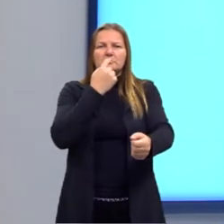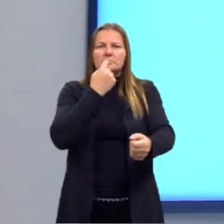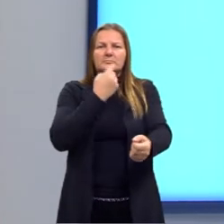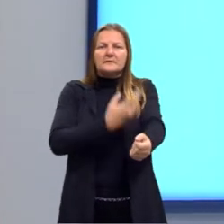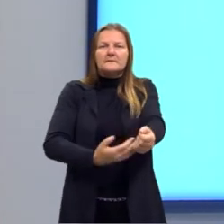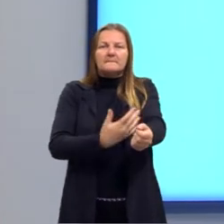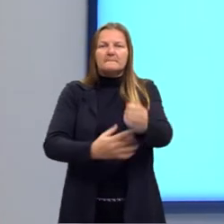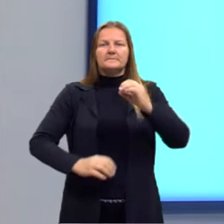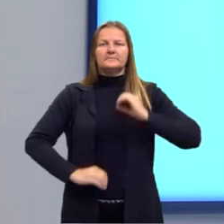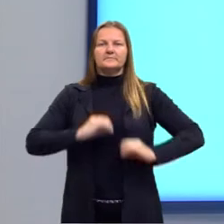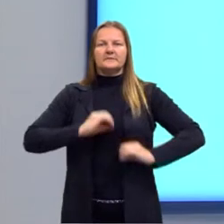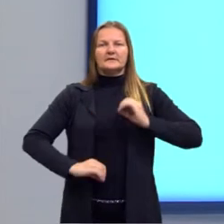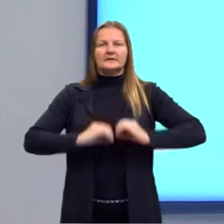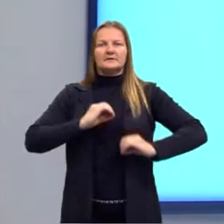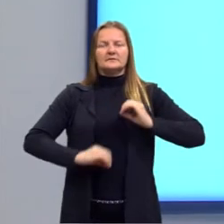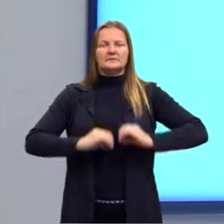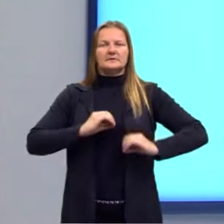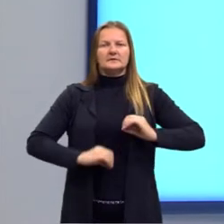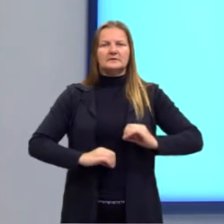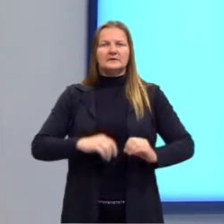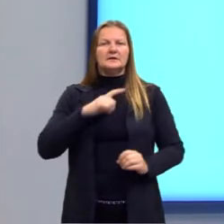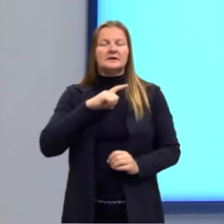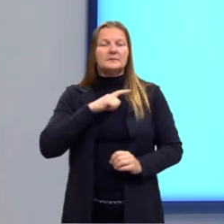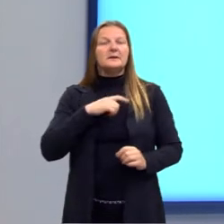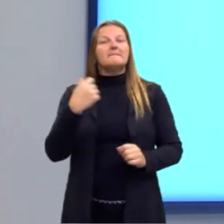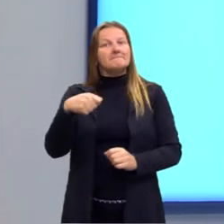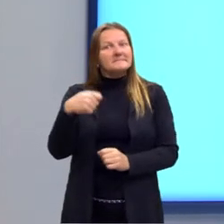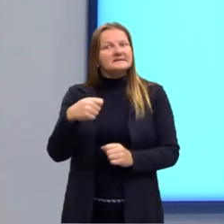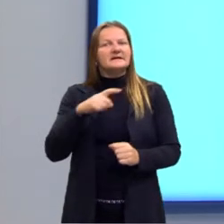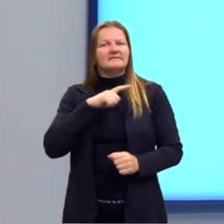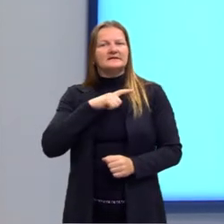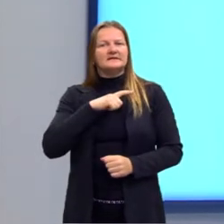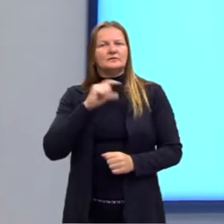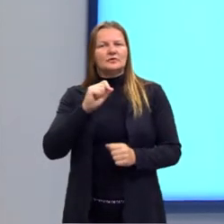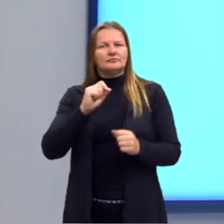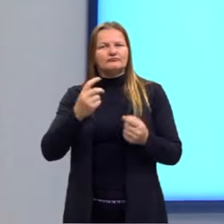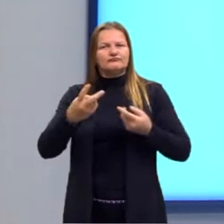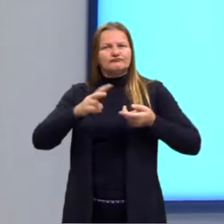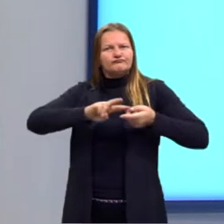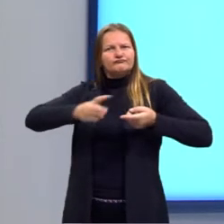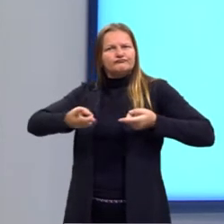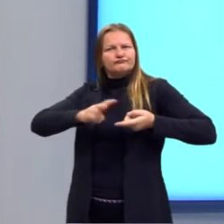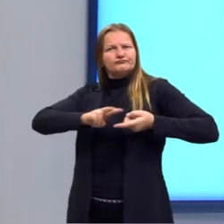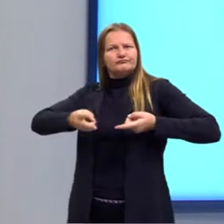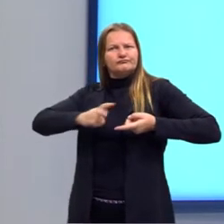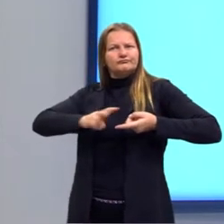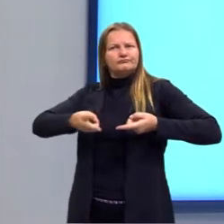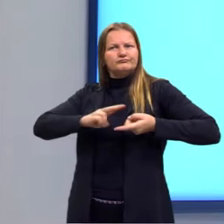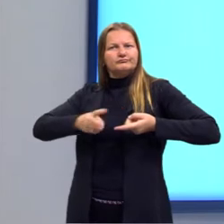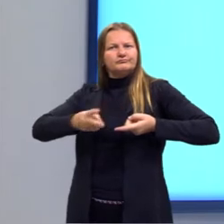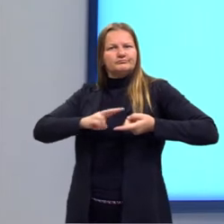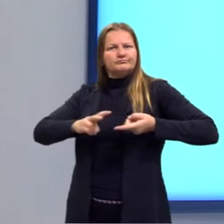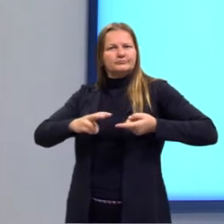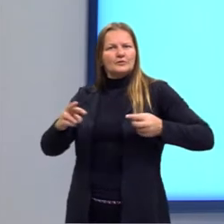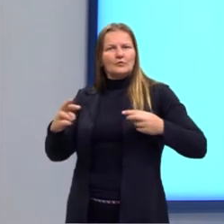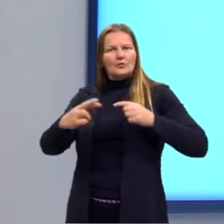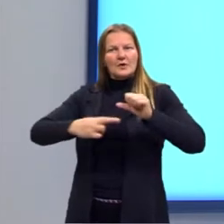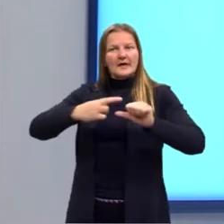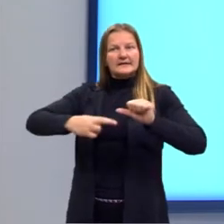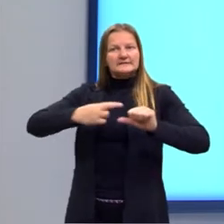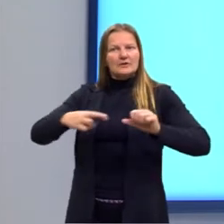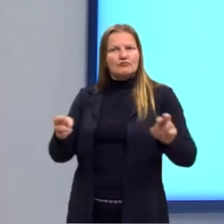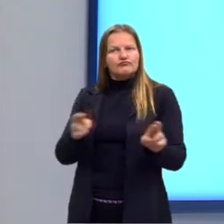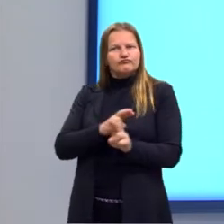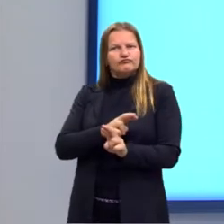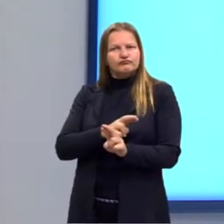deveria haver outro antígeno que reagia com os anticorpos anti